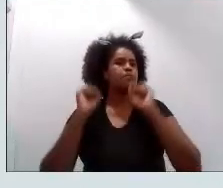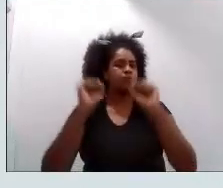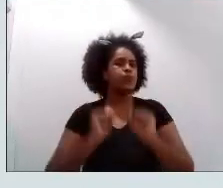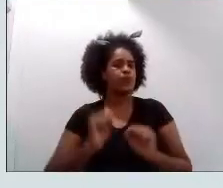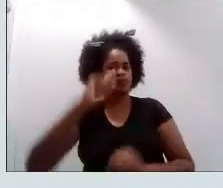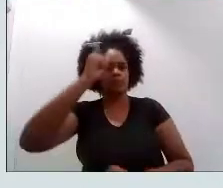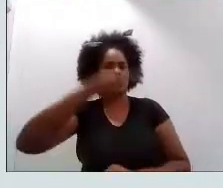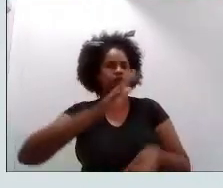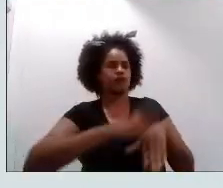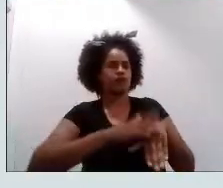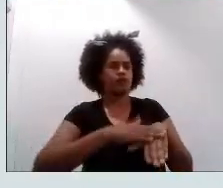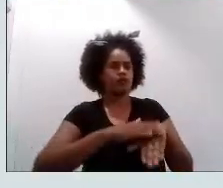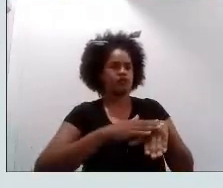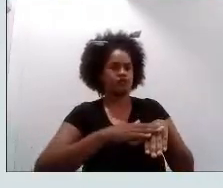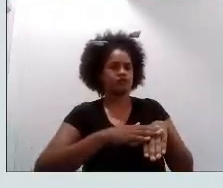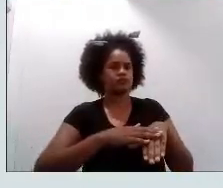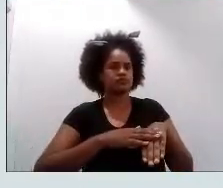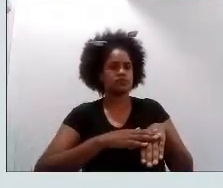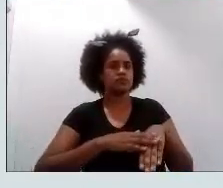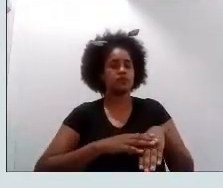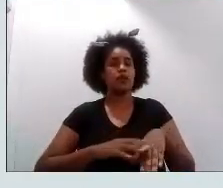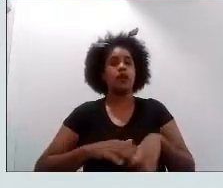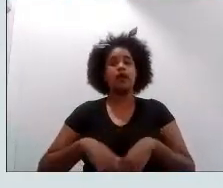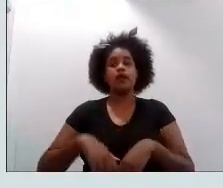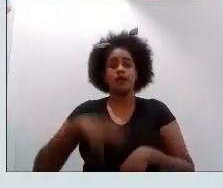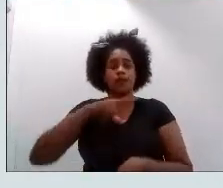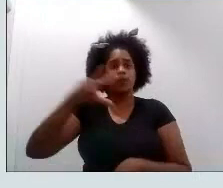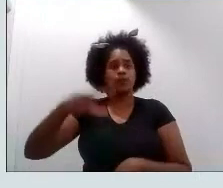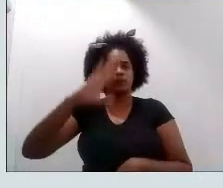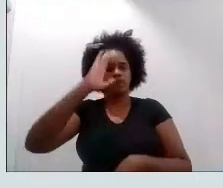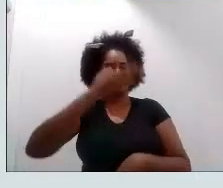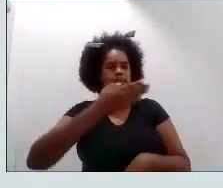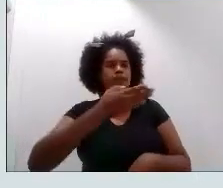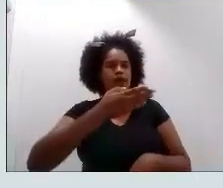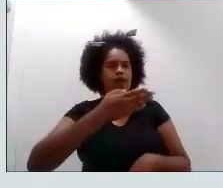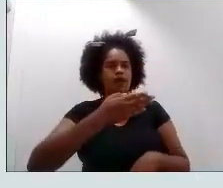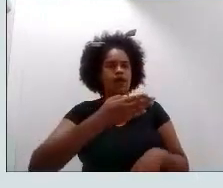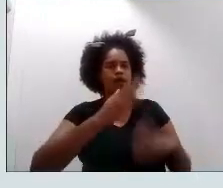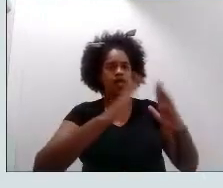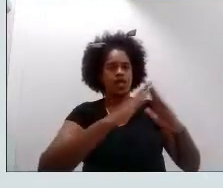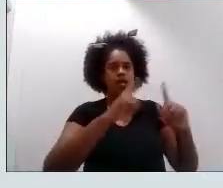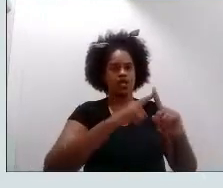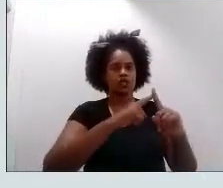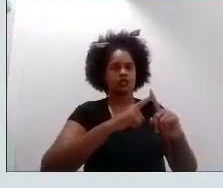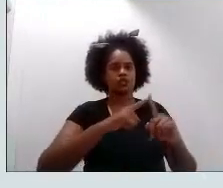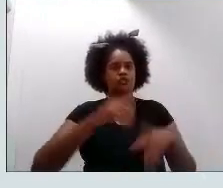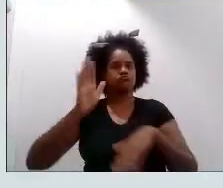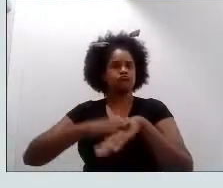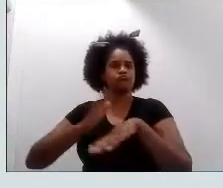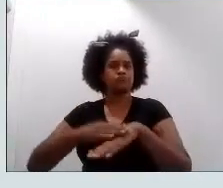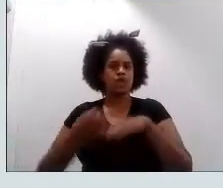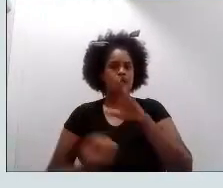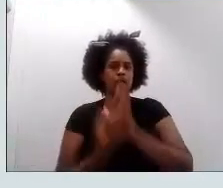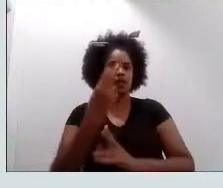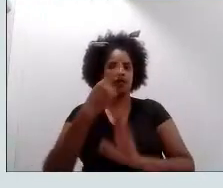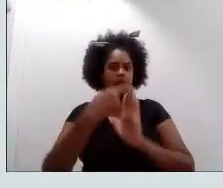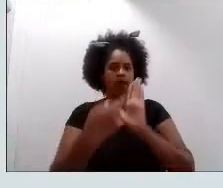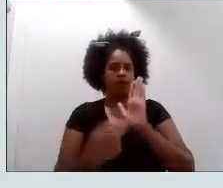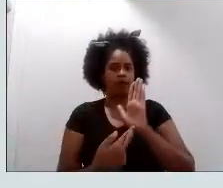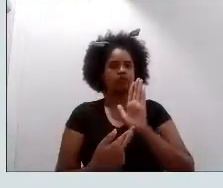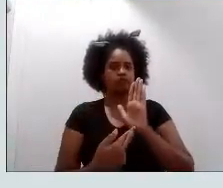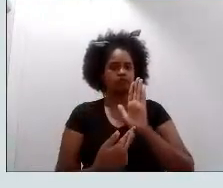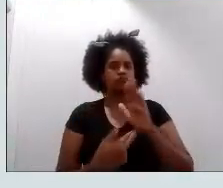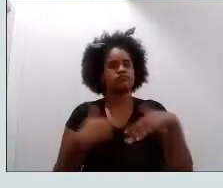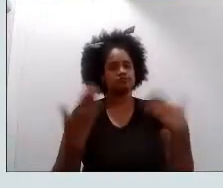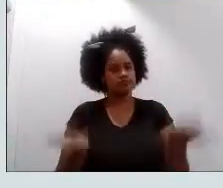ela que cobra os impostos e vai também determinando outras normas para a região. E aí a gente tem aqui